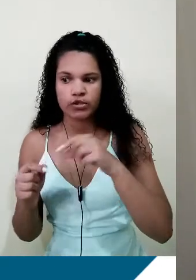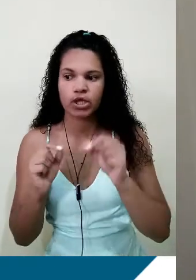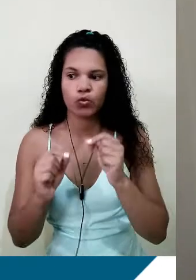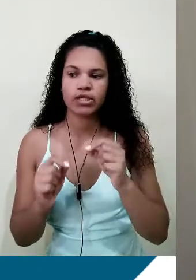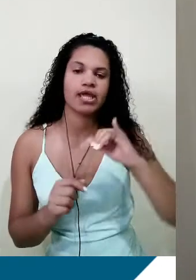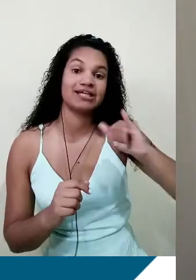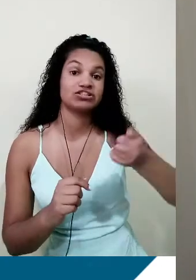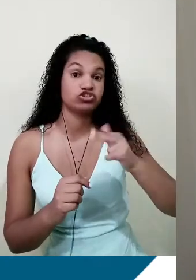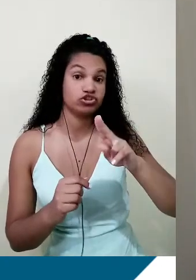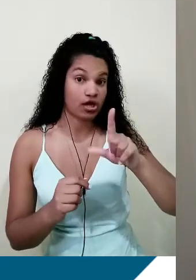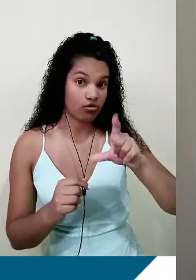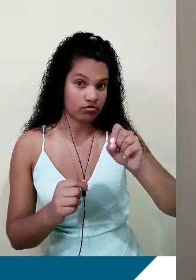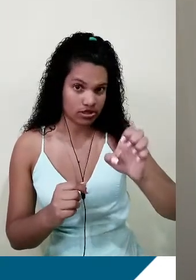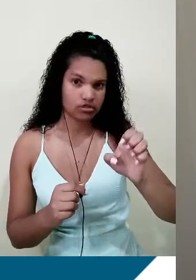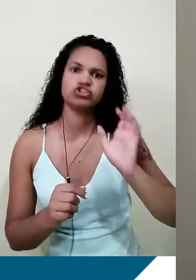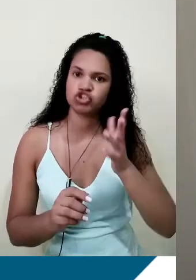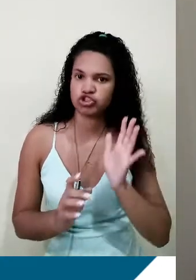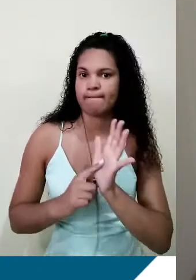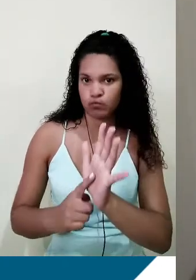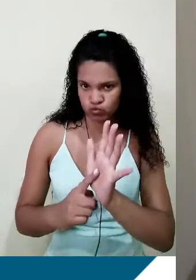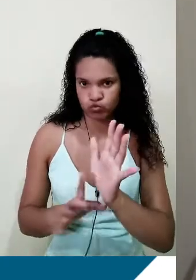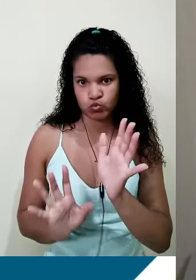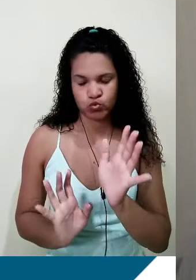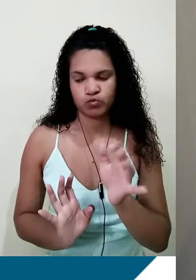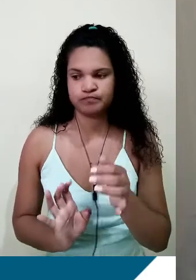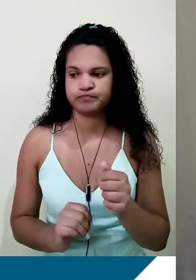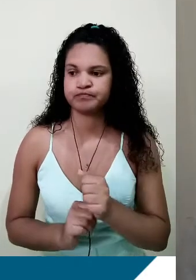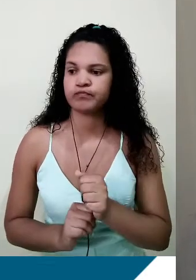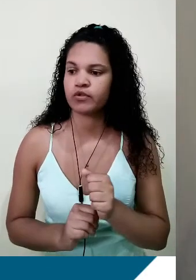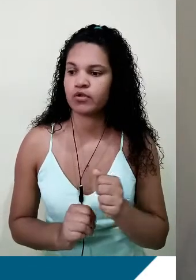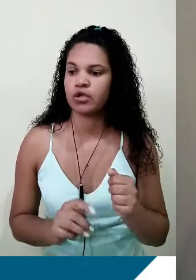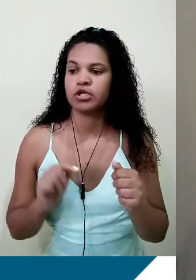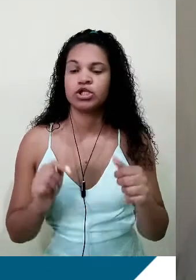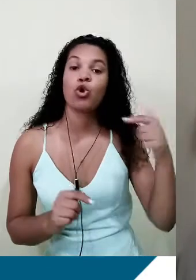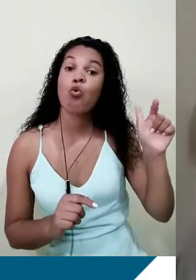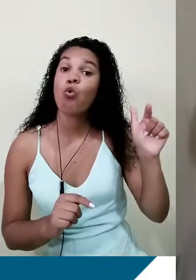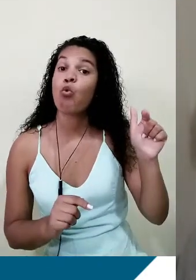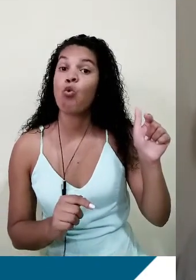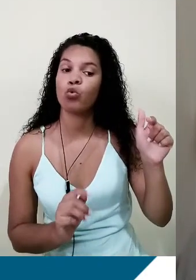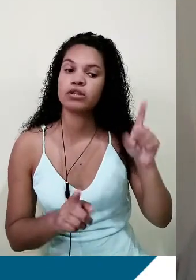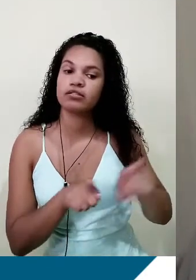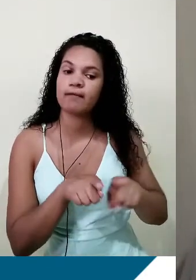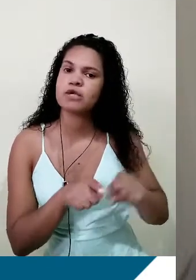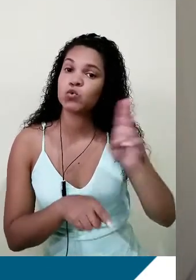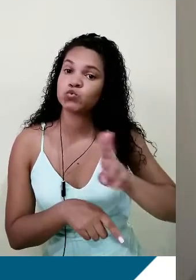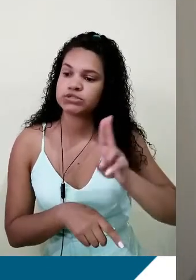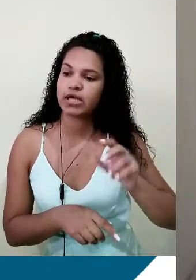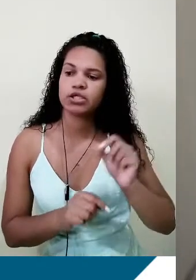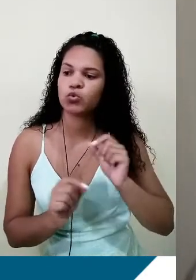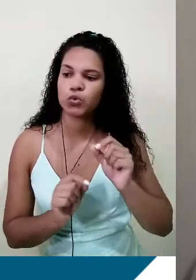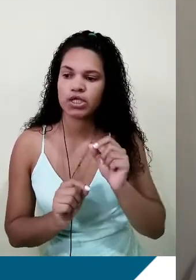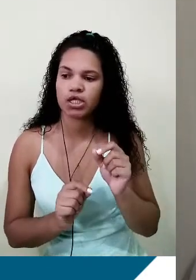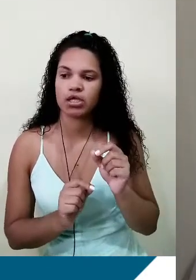para vocês para as formas de energia, e uma outra unidade típica do estudo de